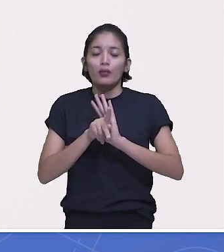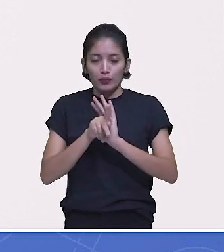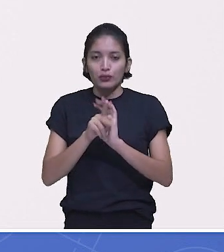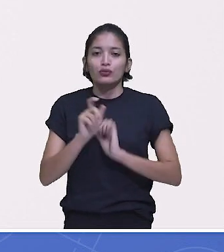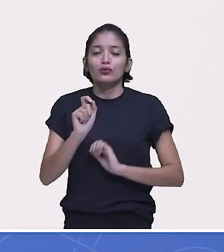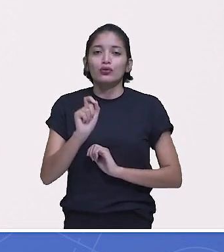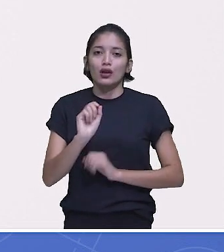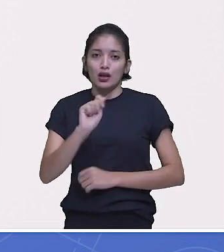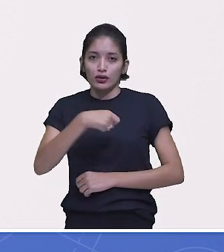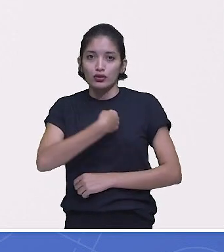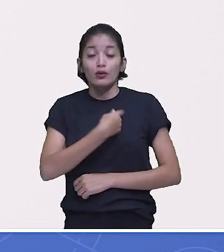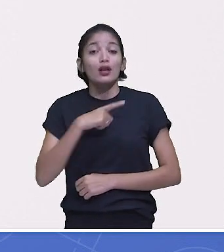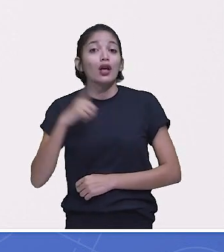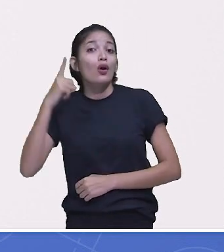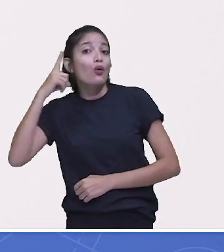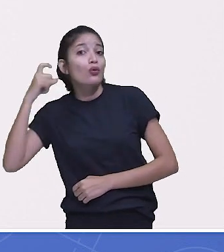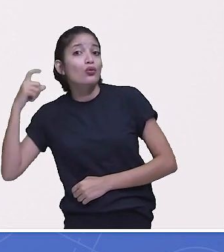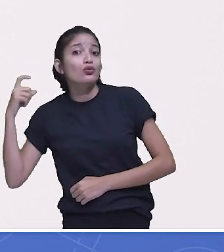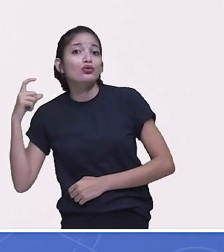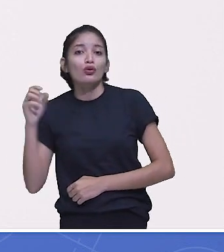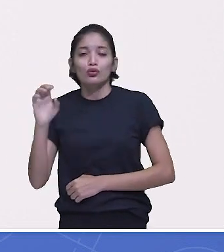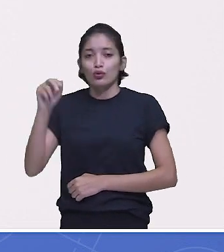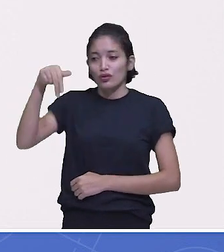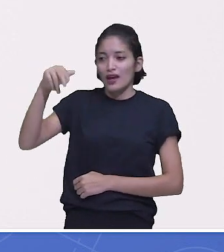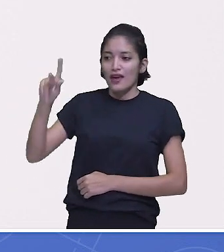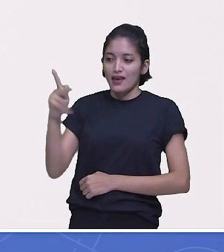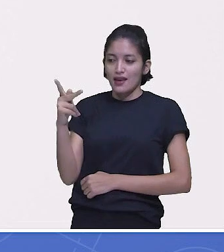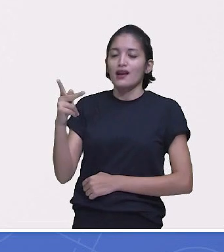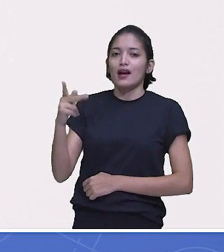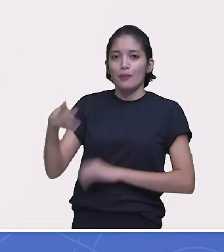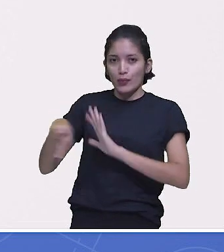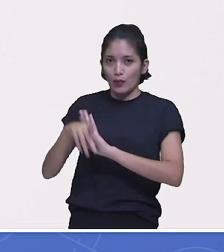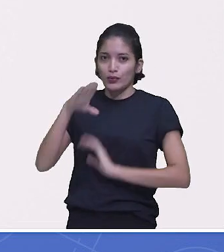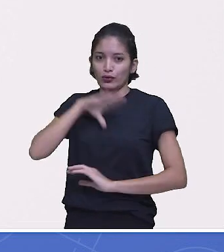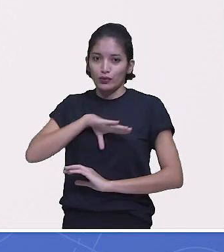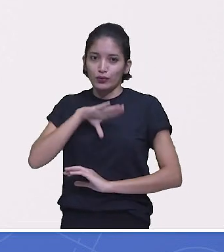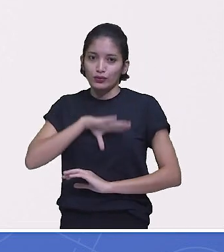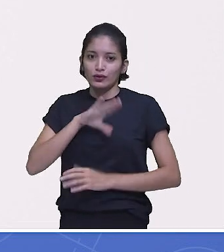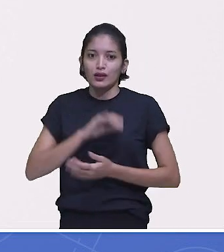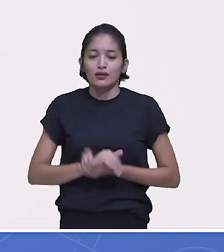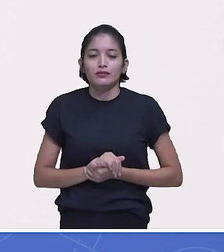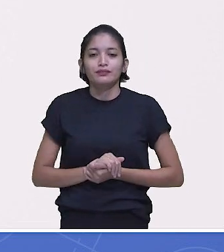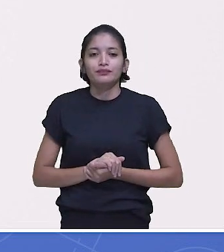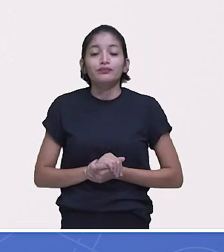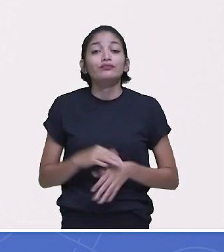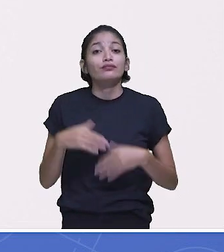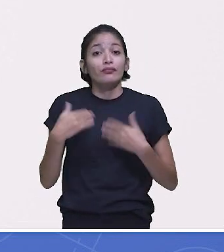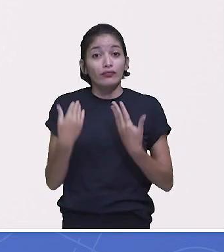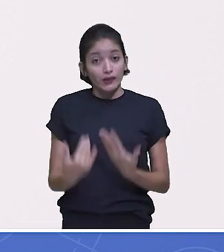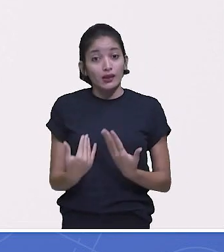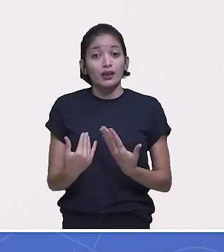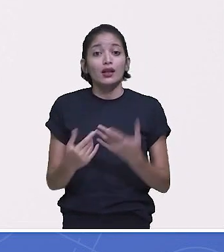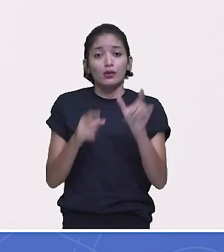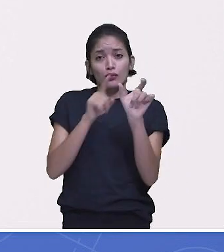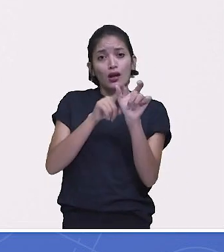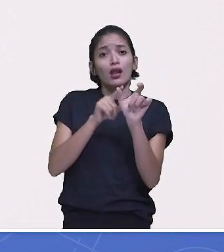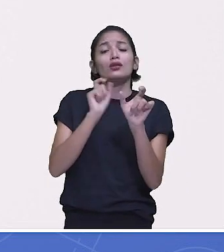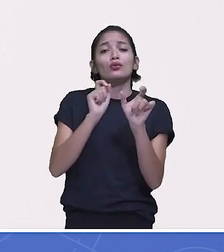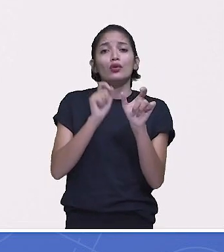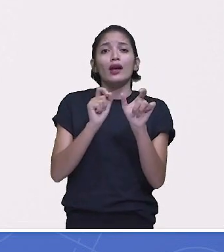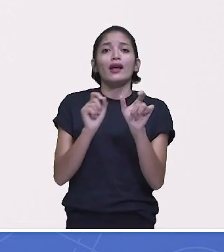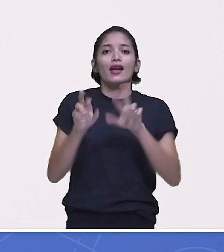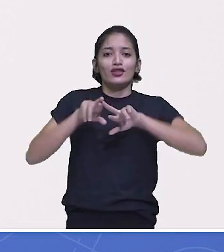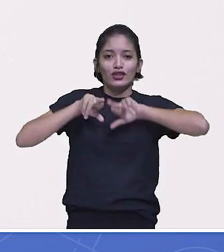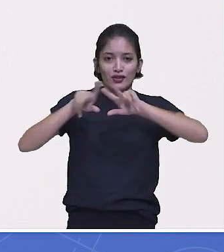o mesmo som do NH do português. O nome da letra chama-se N. É essa letrinha aqui que faz diferença. É uma